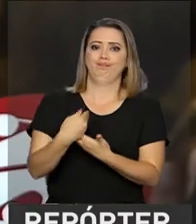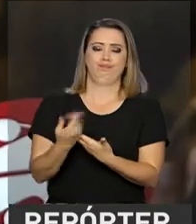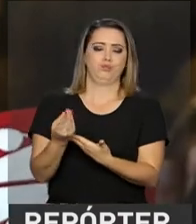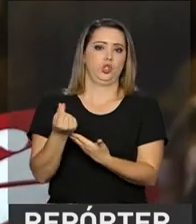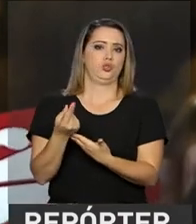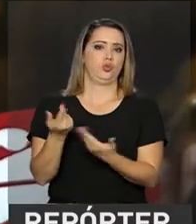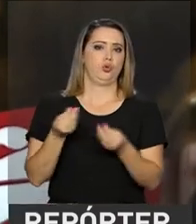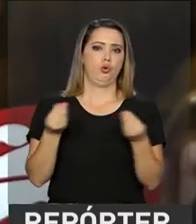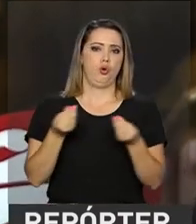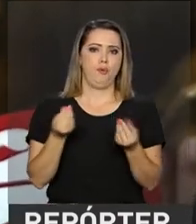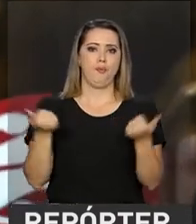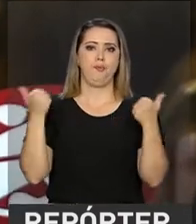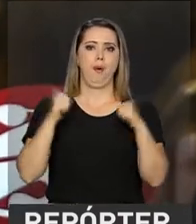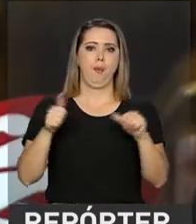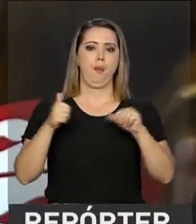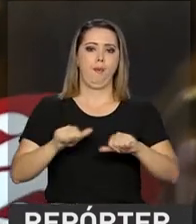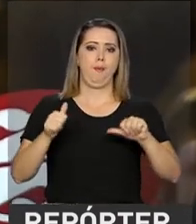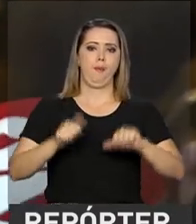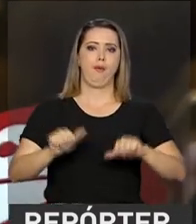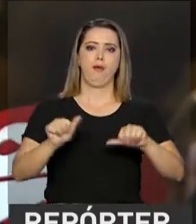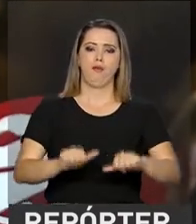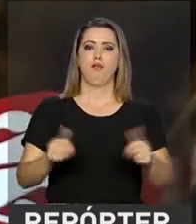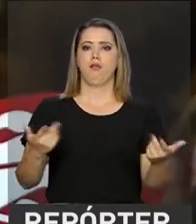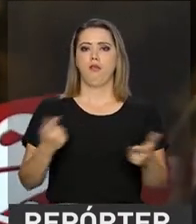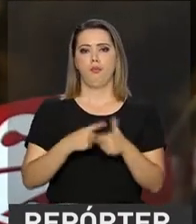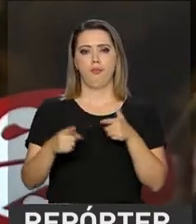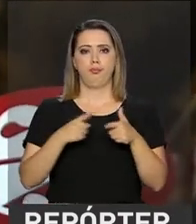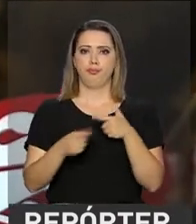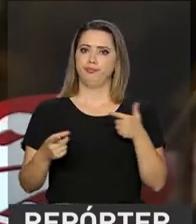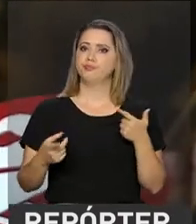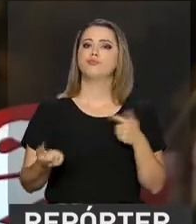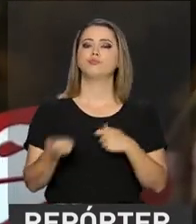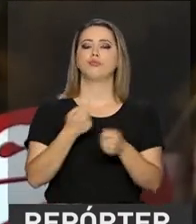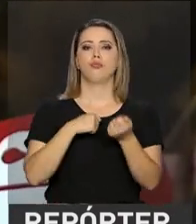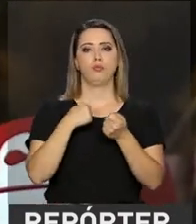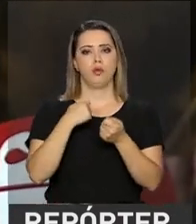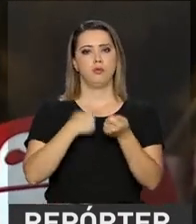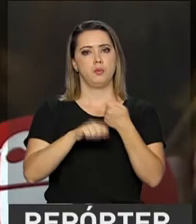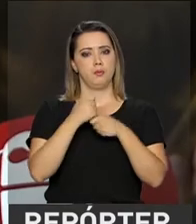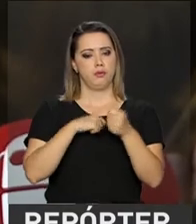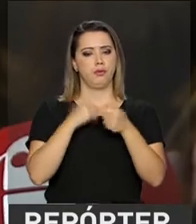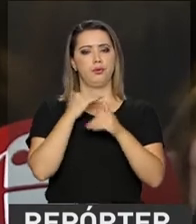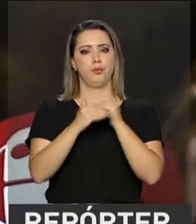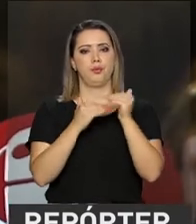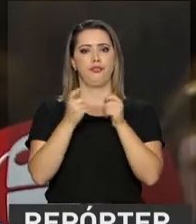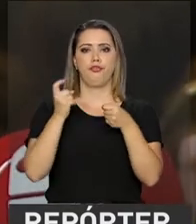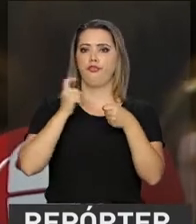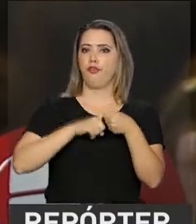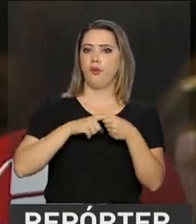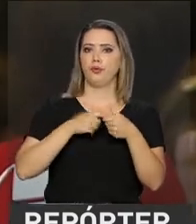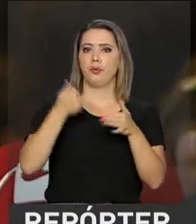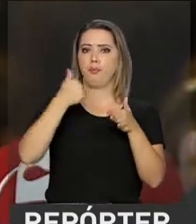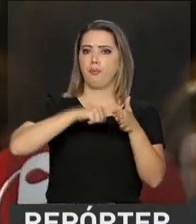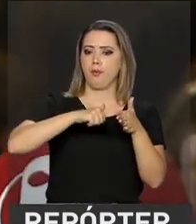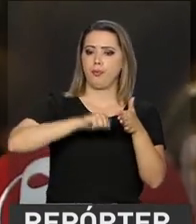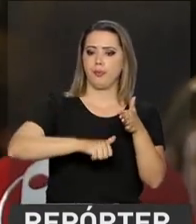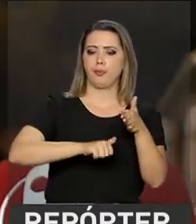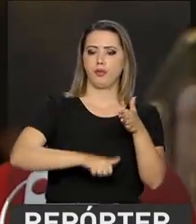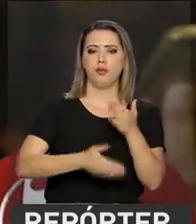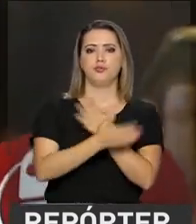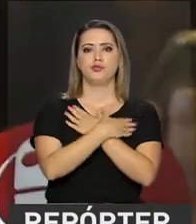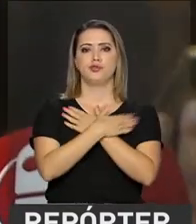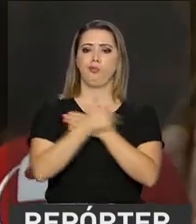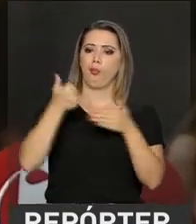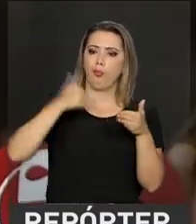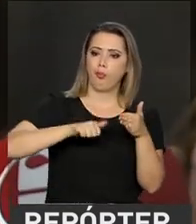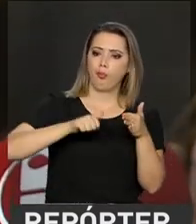nós teremos um desequilíbrio permanente com consequências graves do ponto de vista do crescimento, né, voltando recessão, etc., com desemprego, etc.